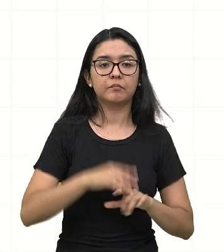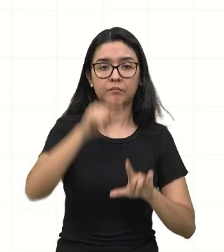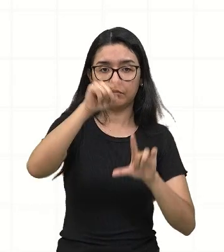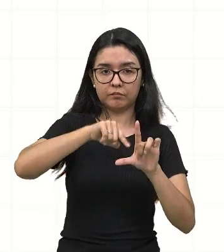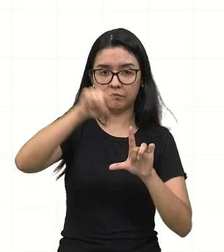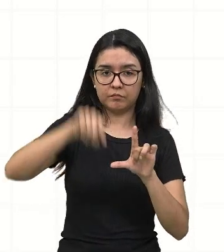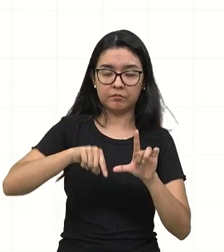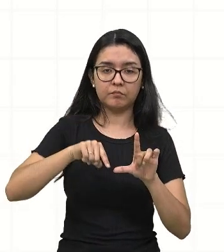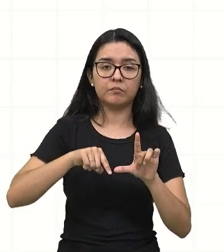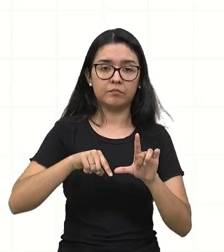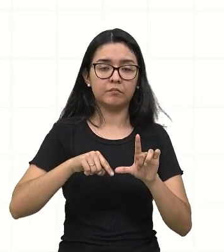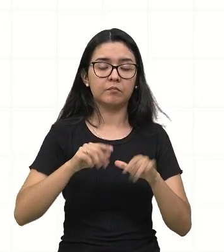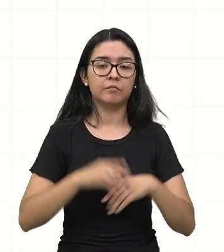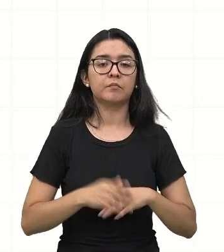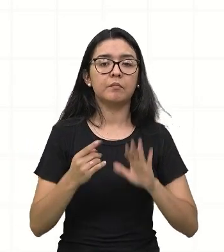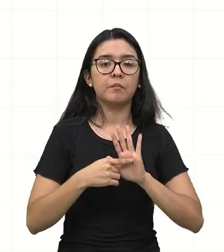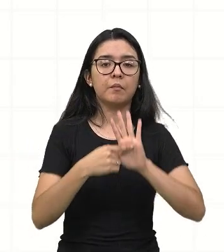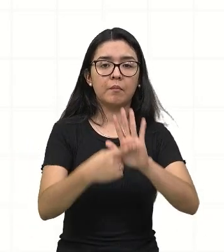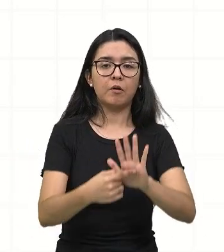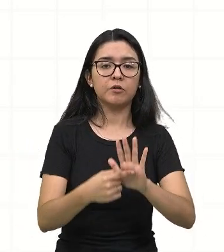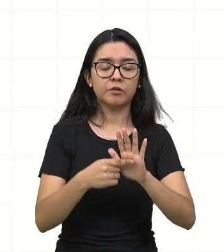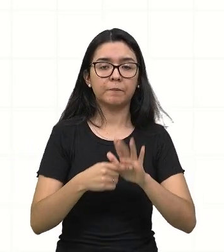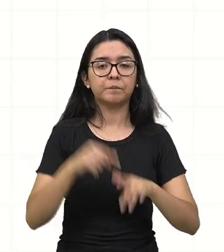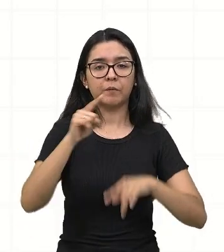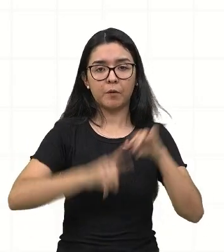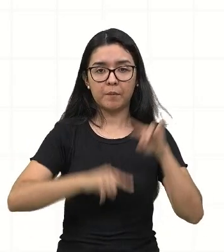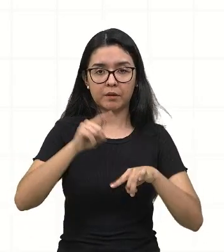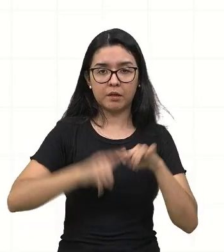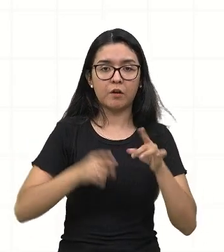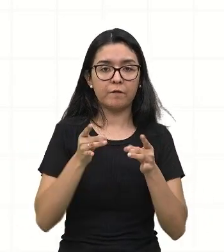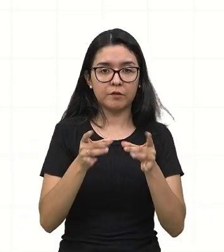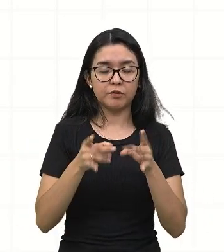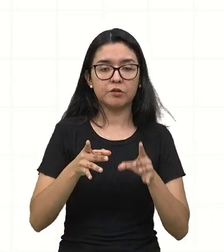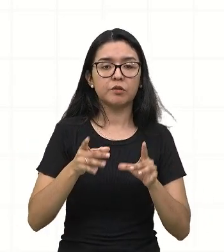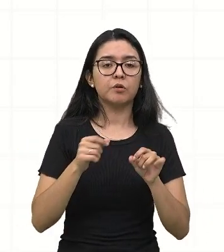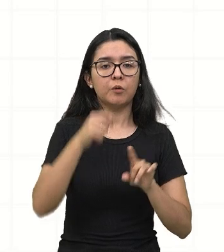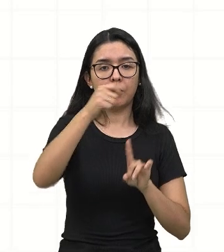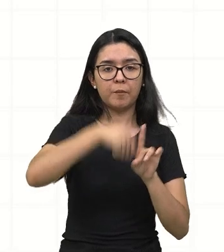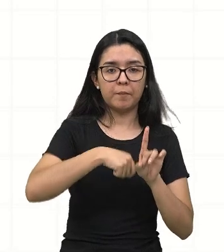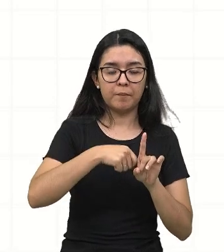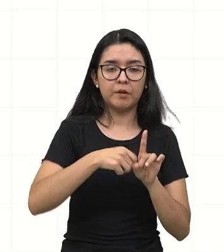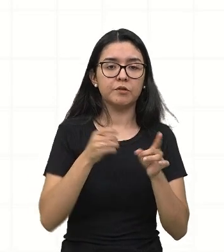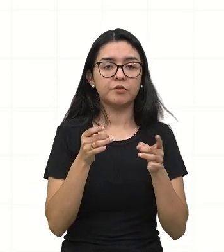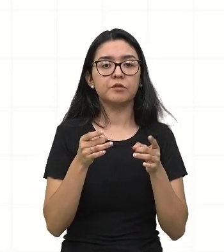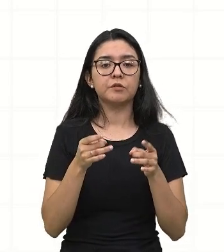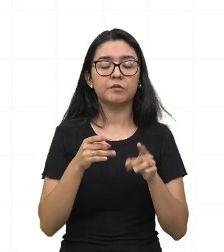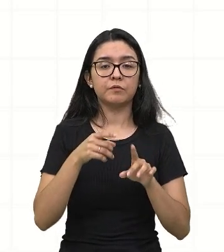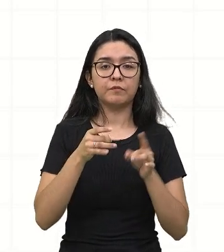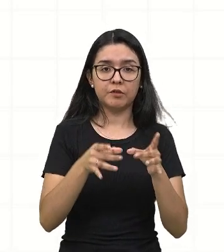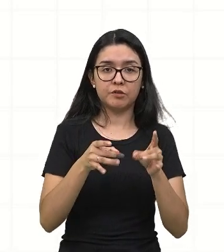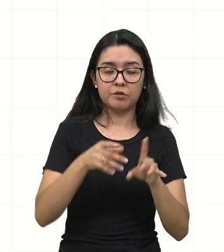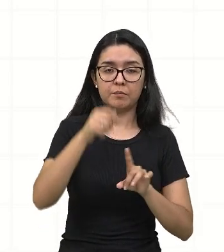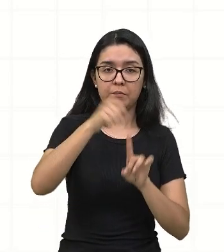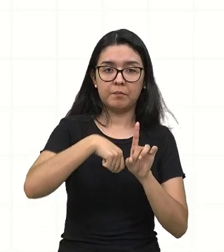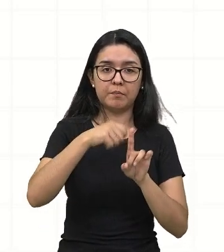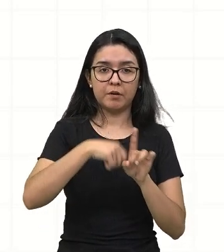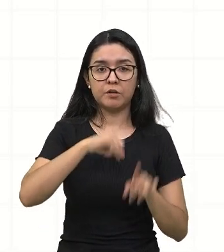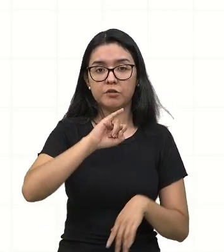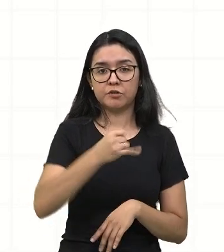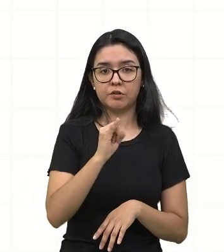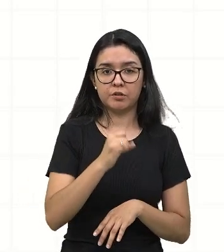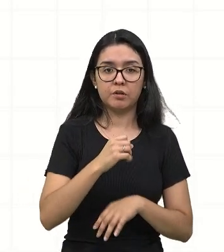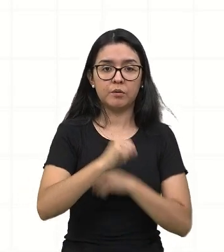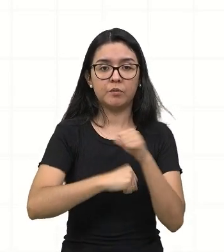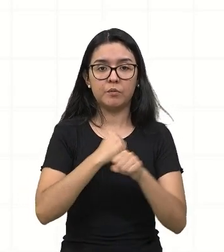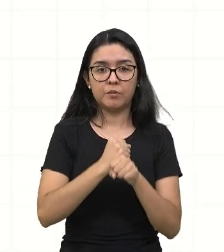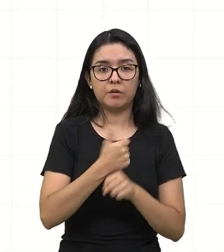seguir apresenta o número de produtos vendidos no mês de janeiro de 2023 em uma loja de roupa. Então vamos